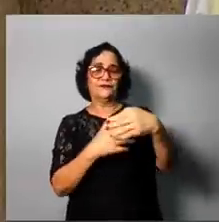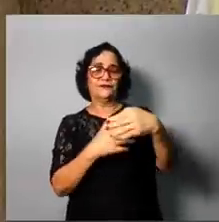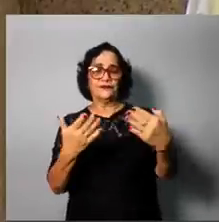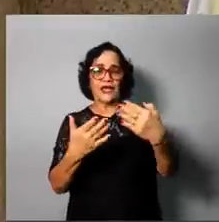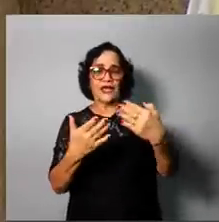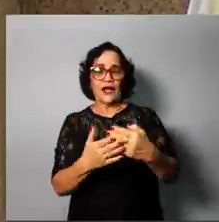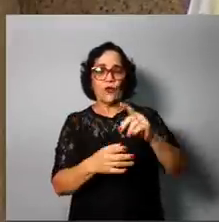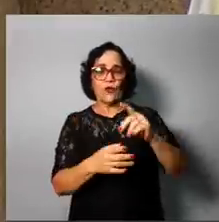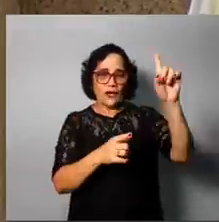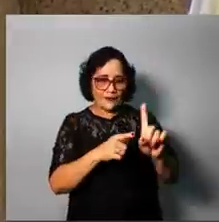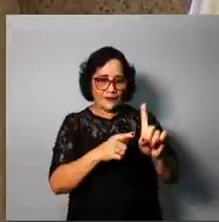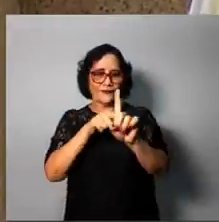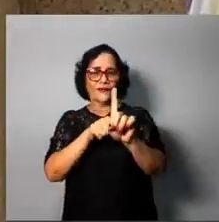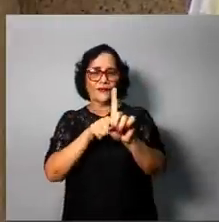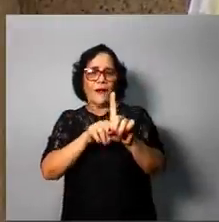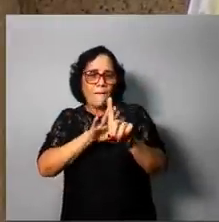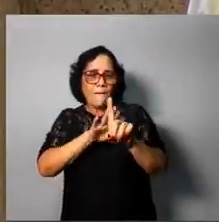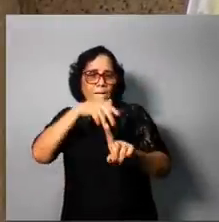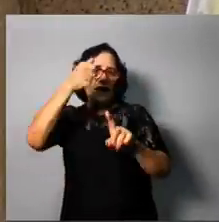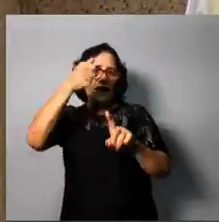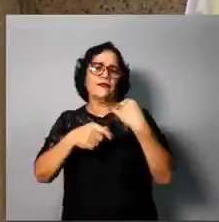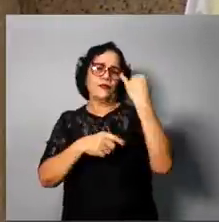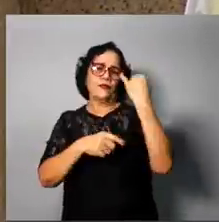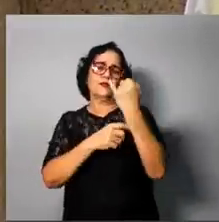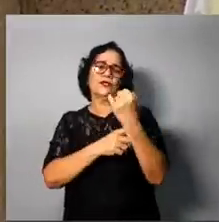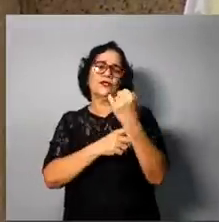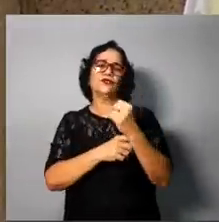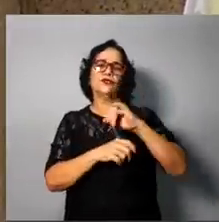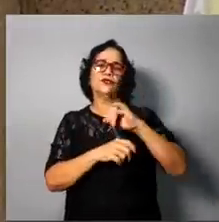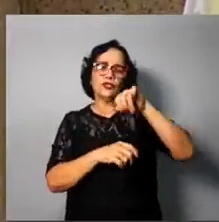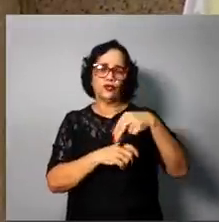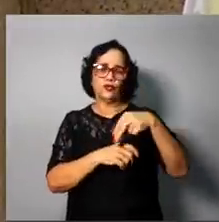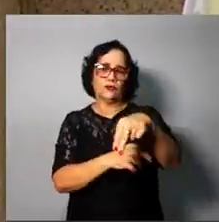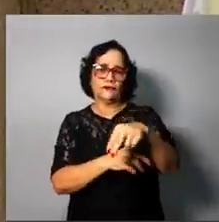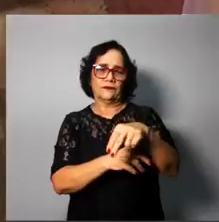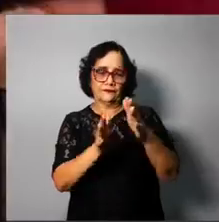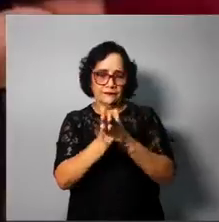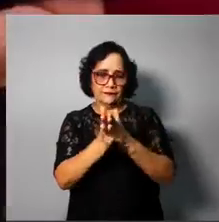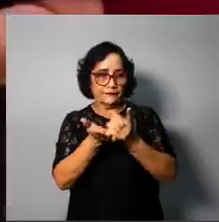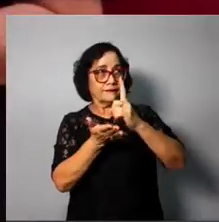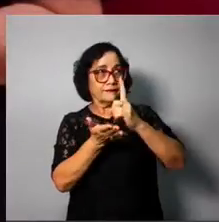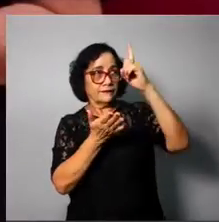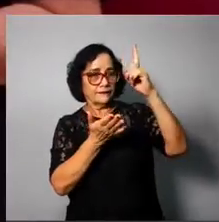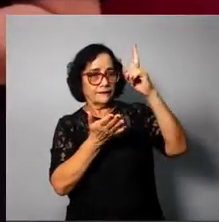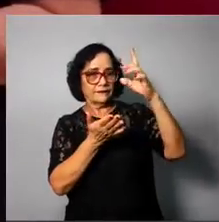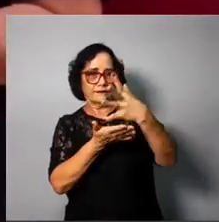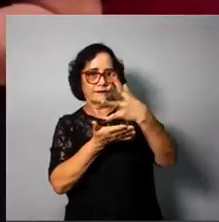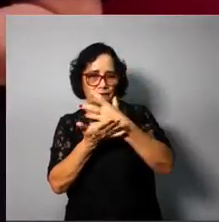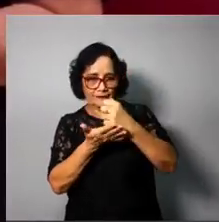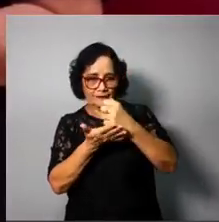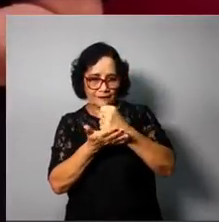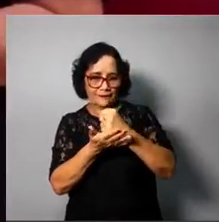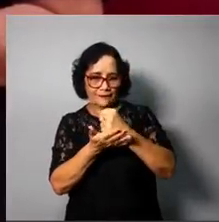do que Jonas. Palavra da salvação. Glória a vós, Senhor.